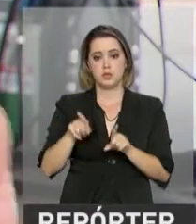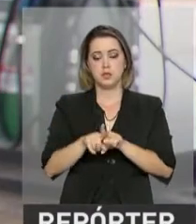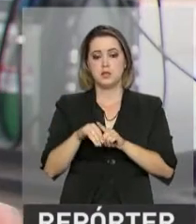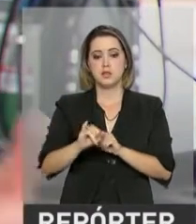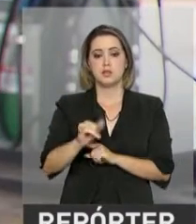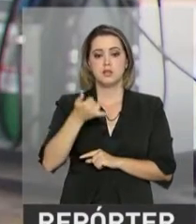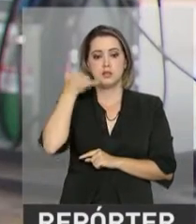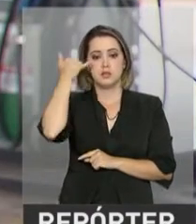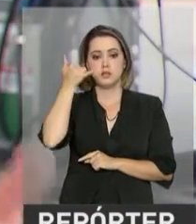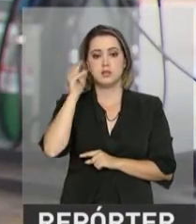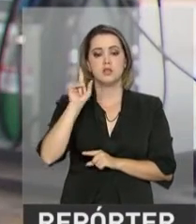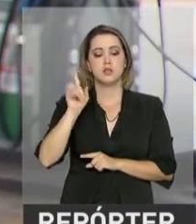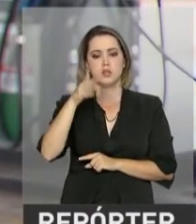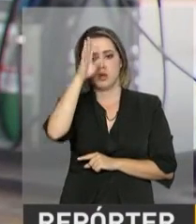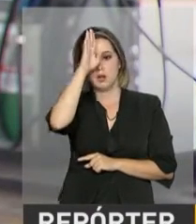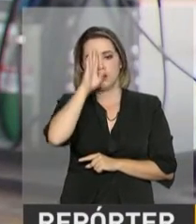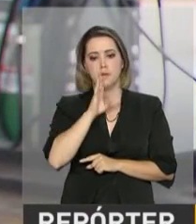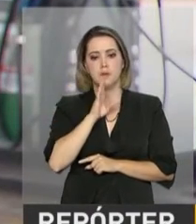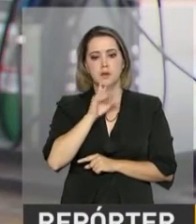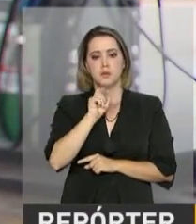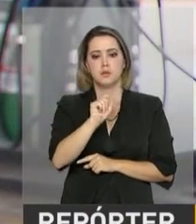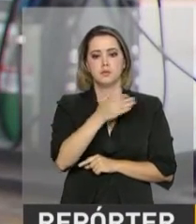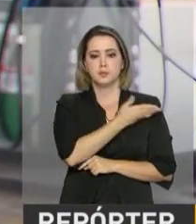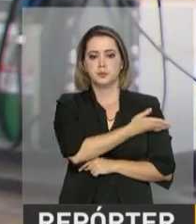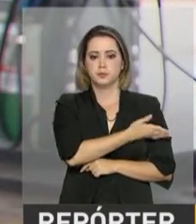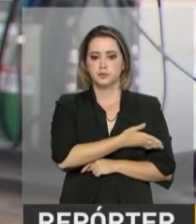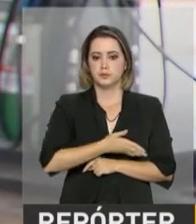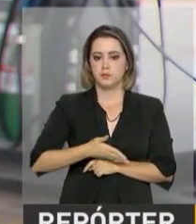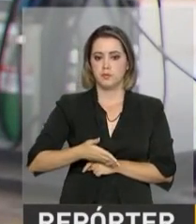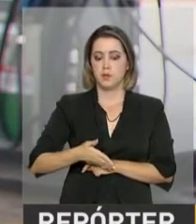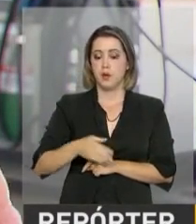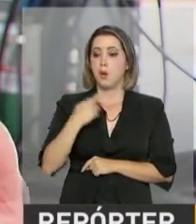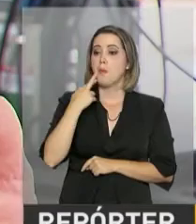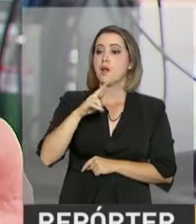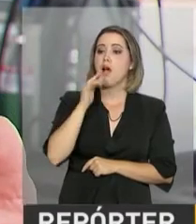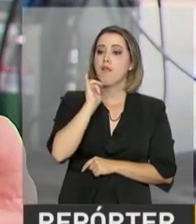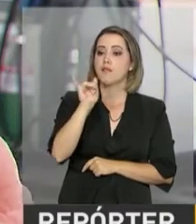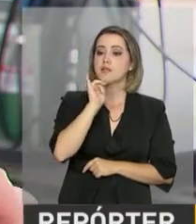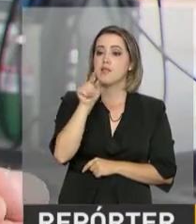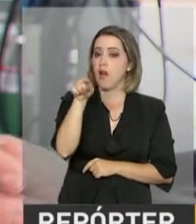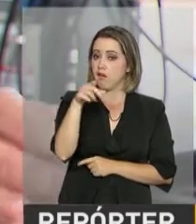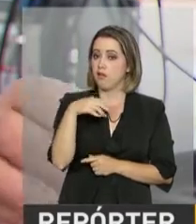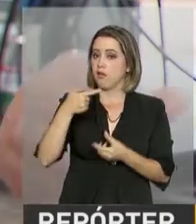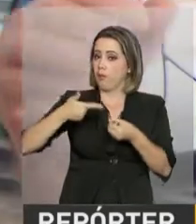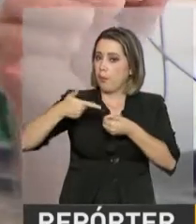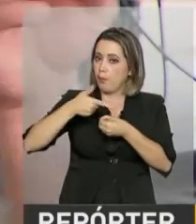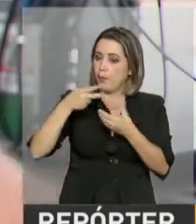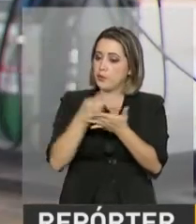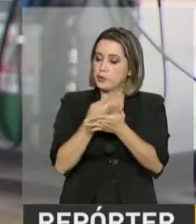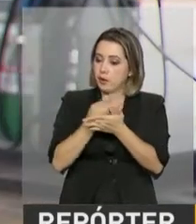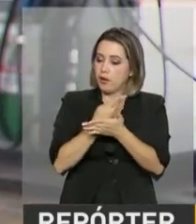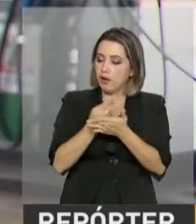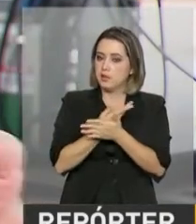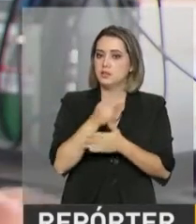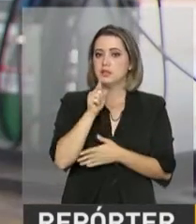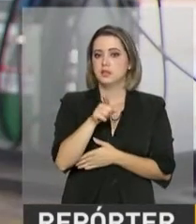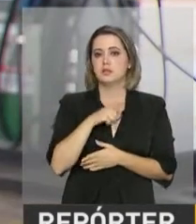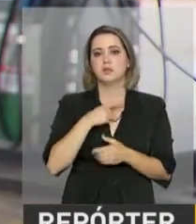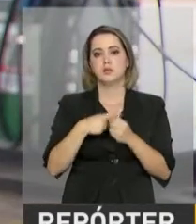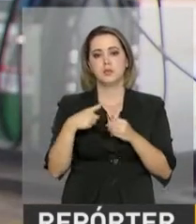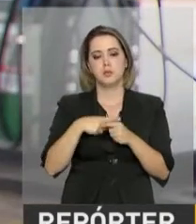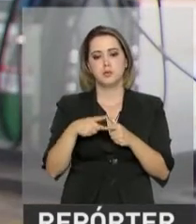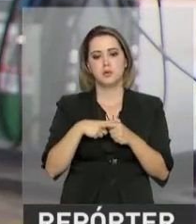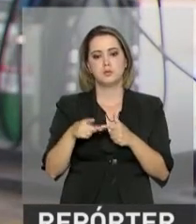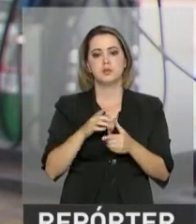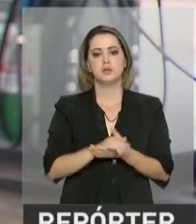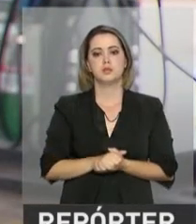a ligação de 800 viagens até dizer que é de graça ele vai pedir que o mp se dirigir ao posto tal que teve algum problema com